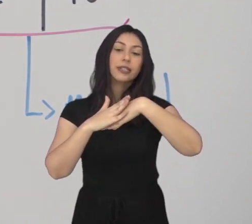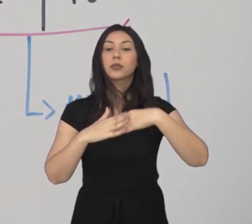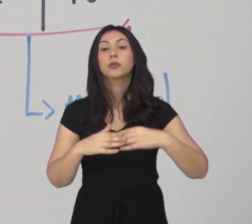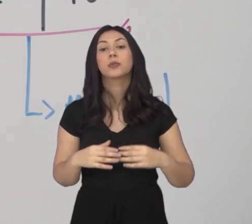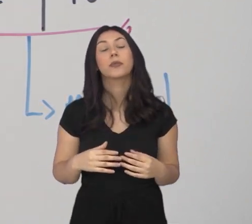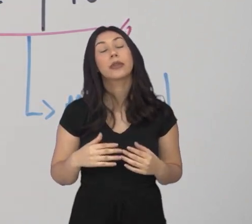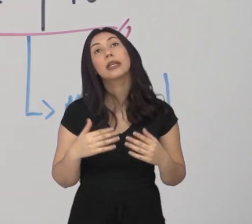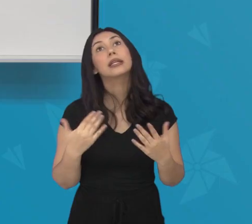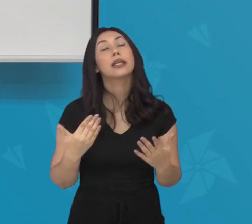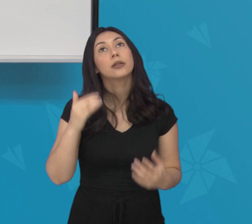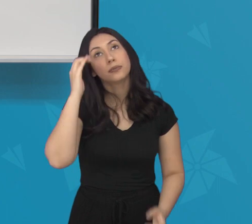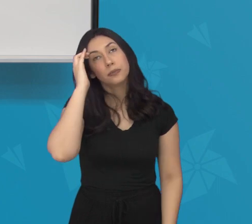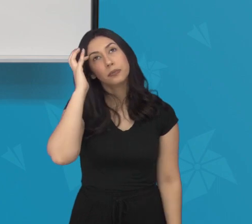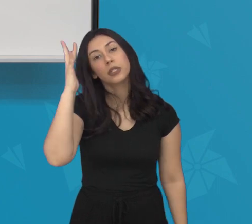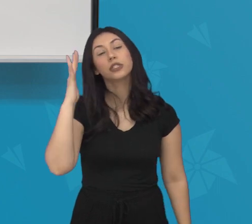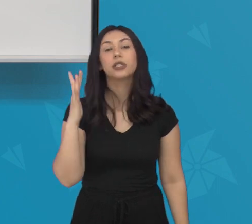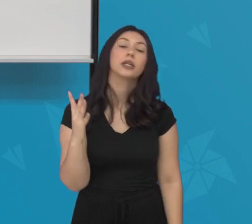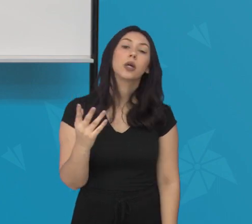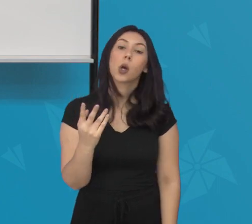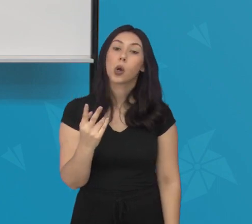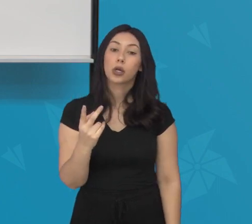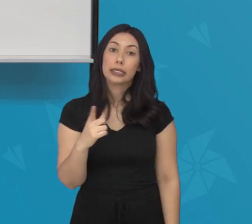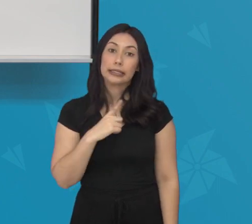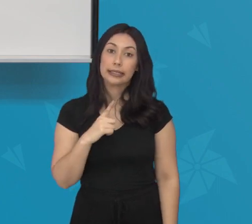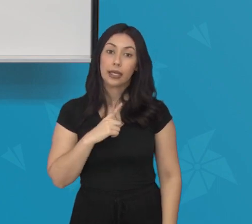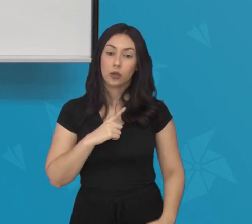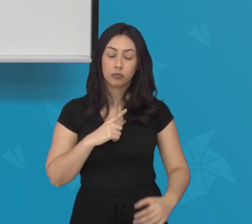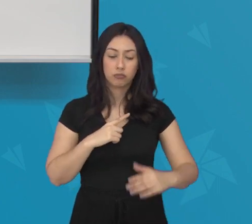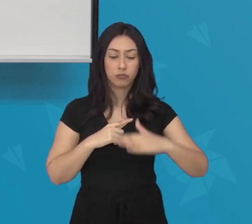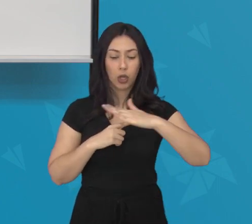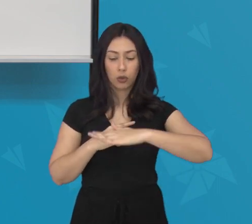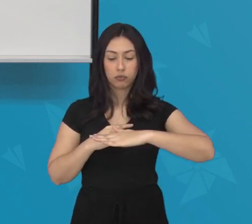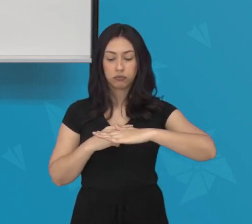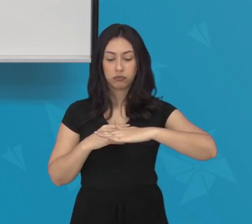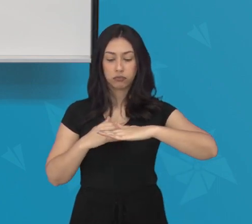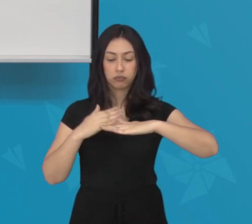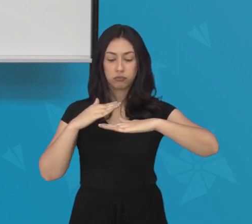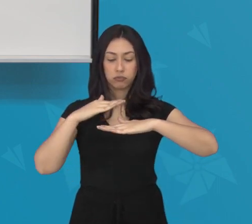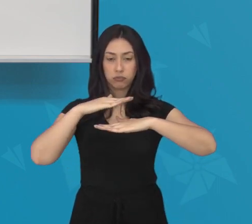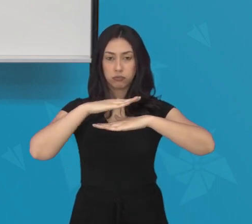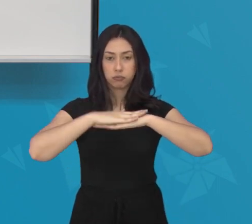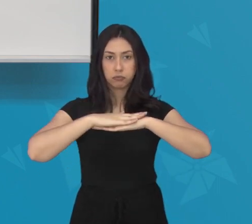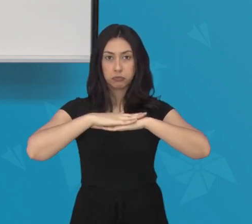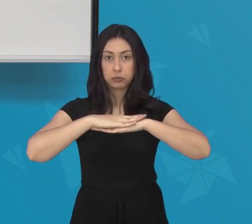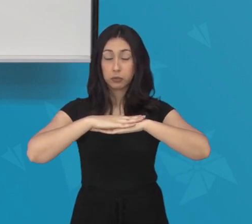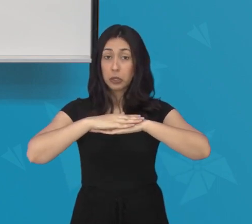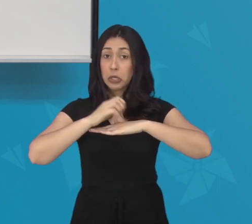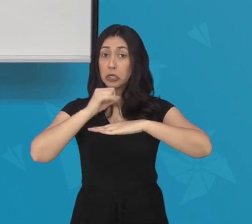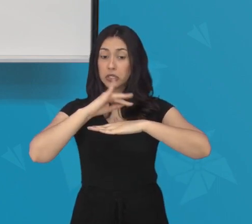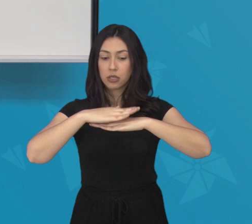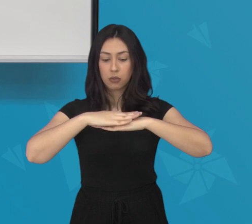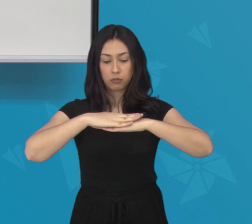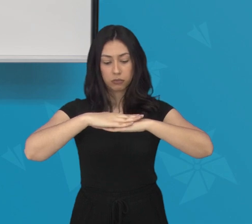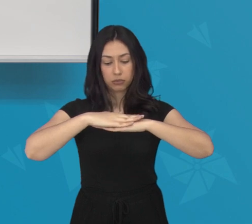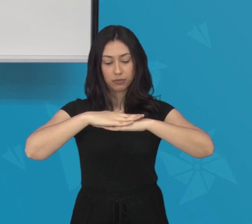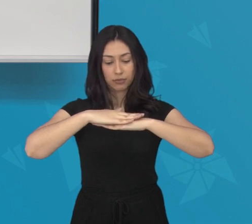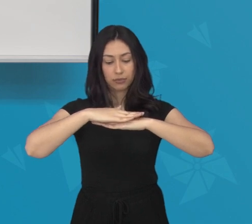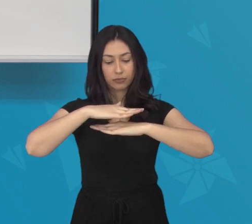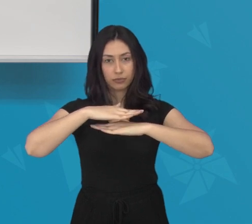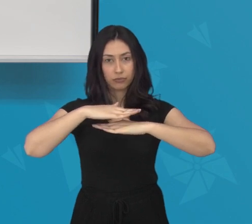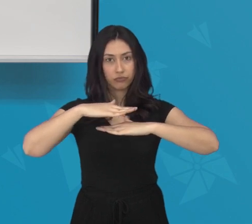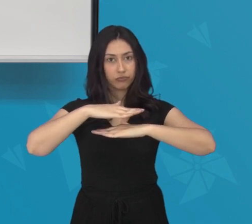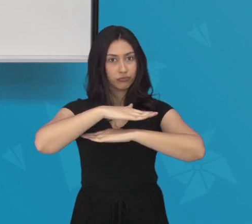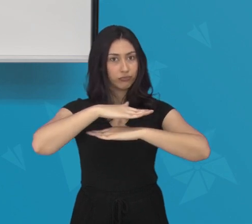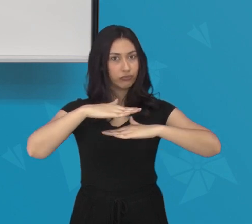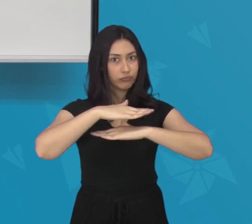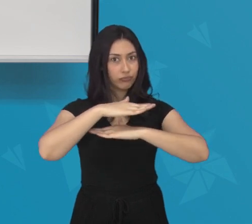Para pensar. Eu tenho duas superfícies, uma sobre a outra. Se eu simplesmente descolar essas superfícies, eu